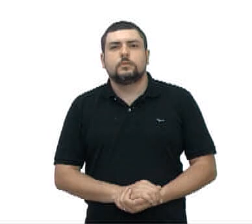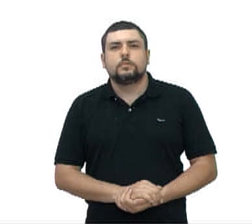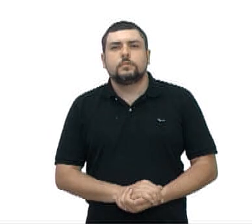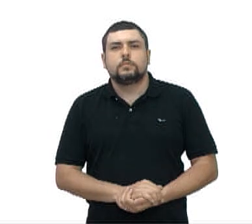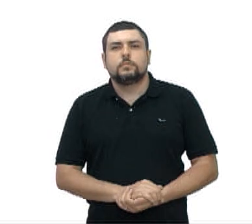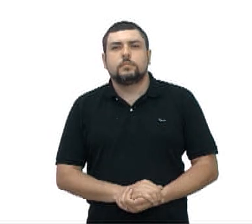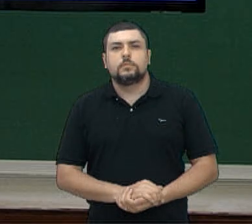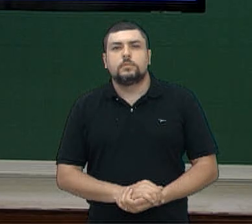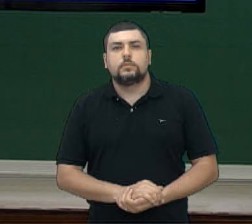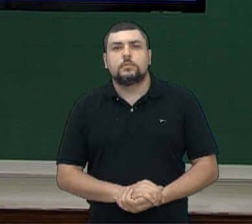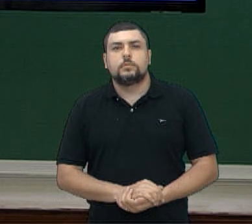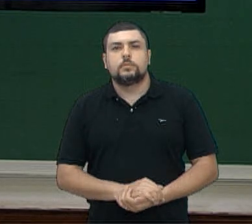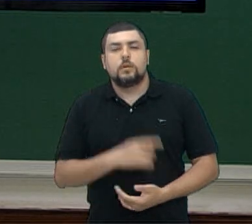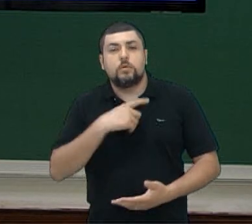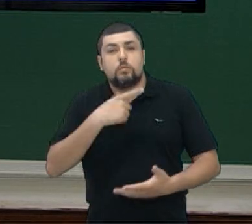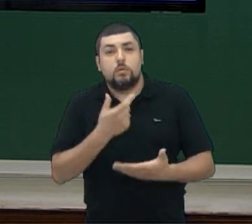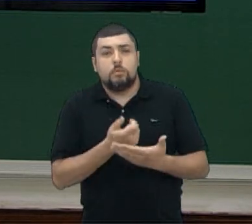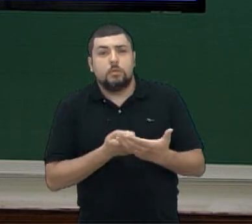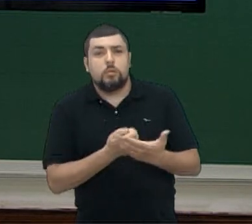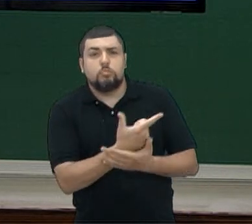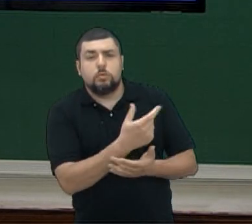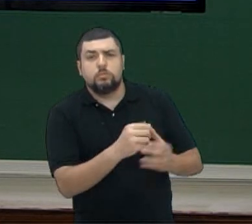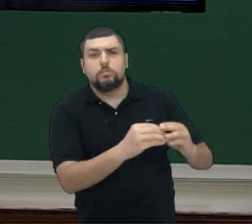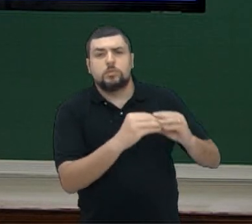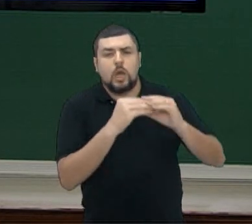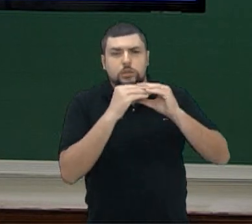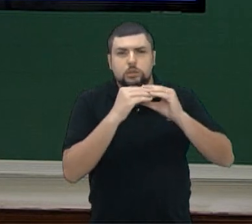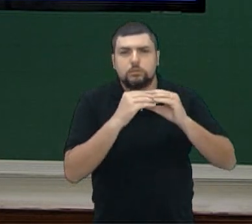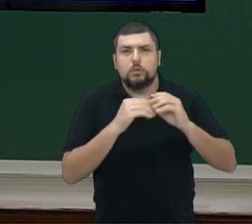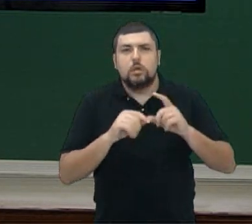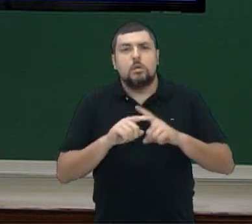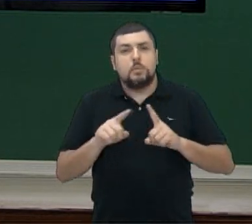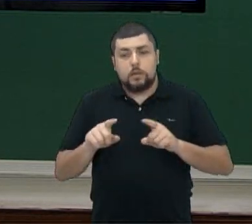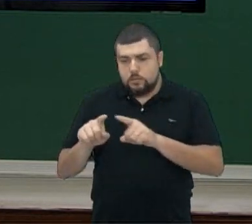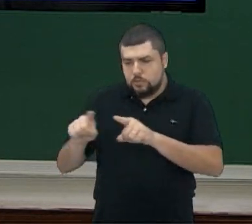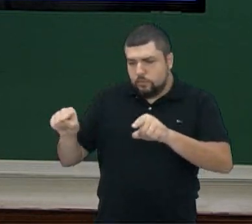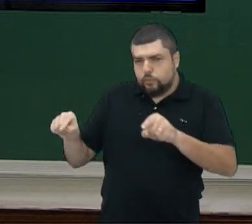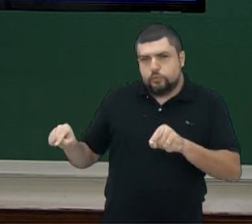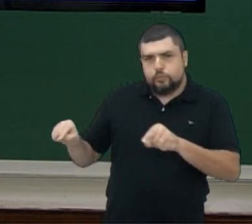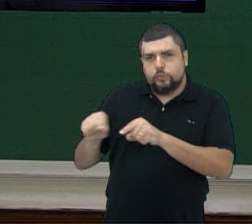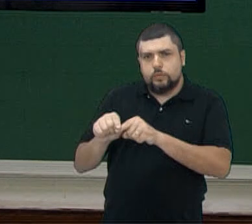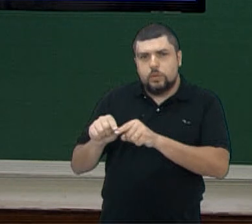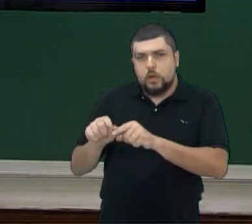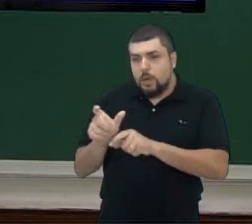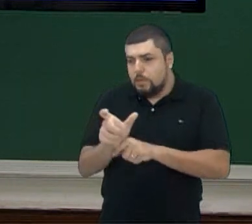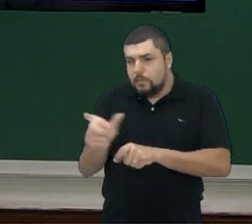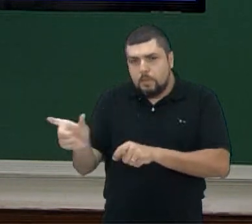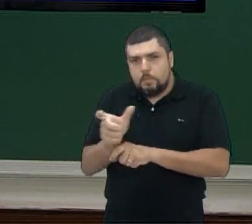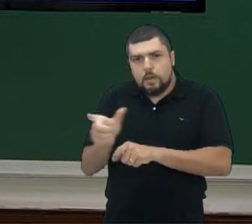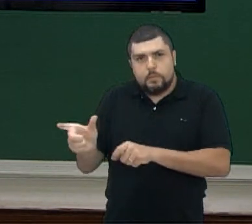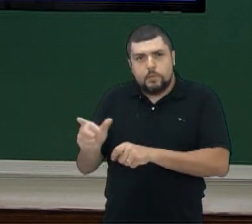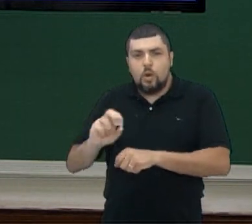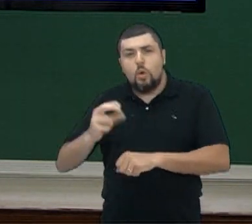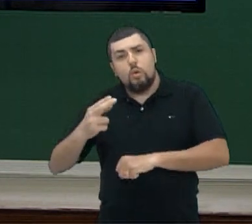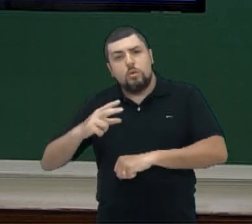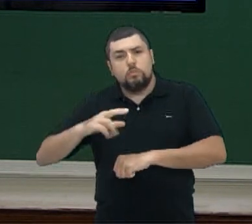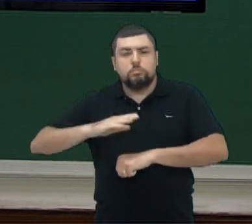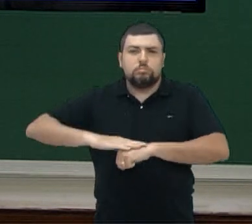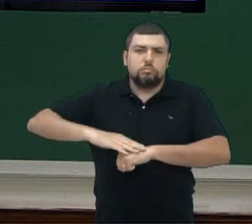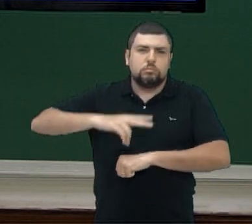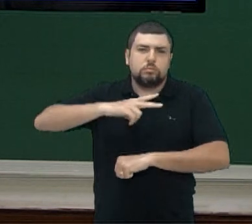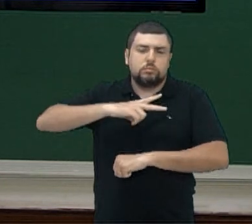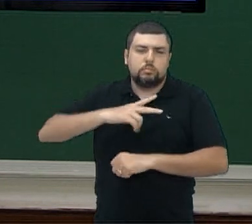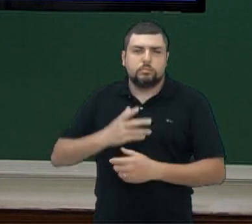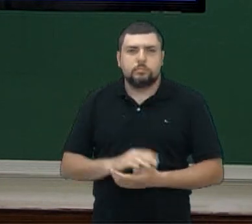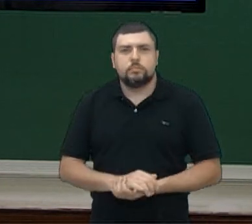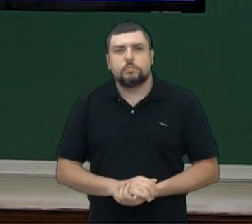mesmo. Mas poderia utilizar qualquer uma aqui do Word Bank que eu disse, ou a tua resposta pessoal, ok?